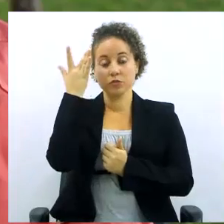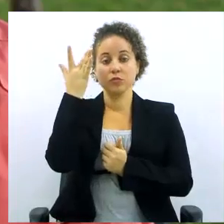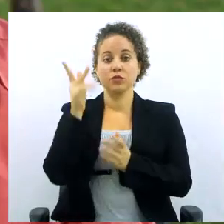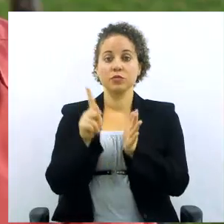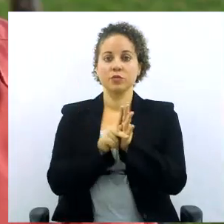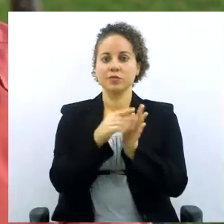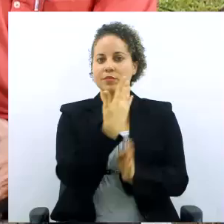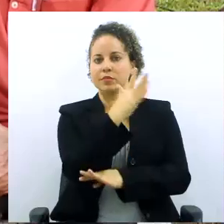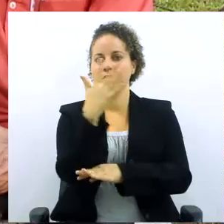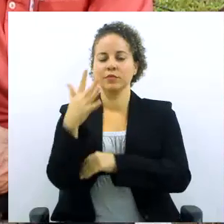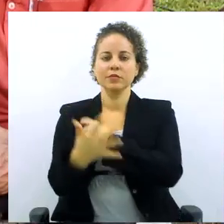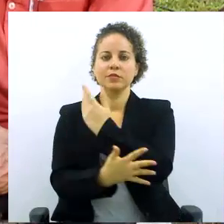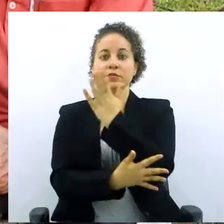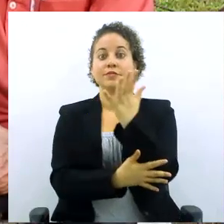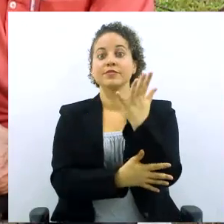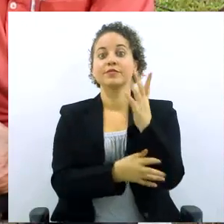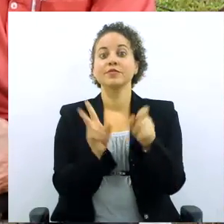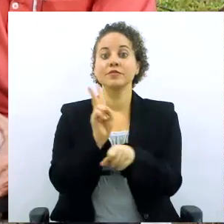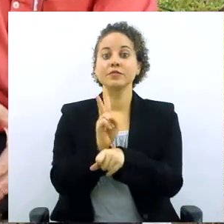está lá Buda.